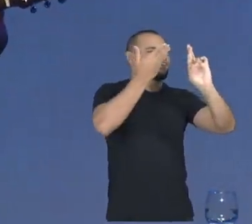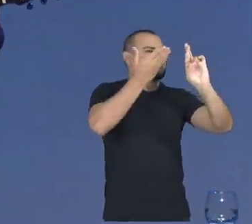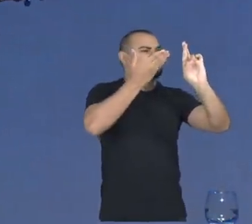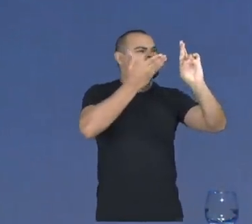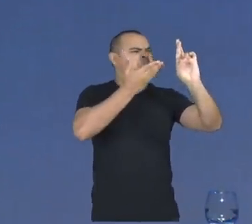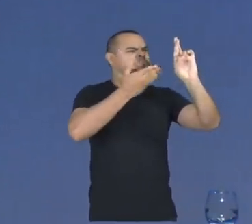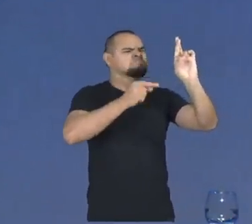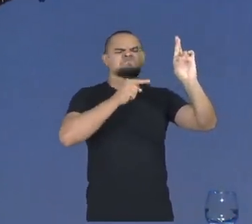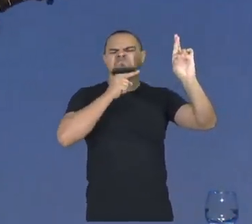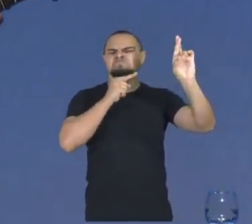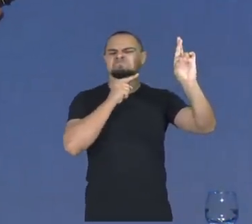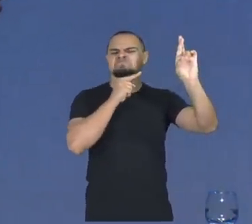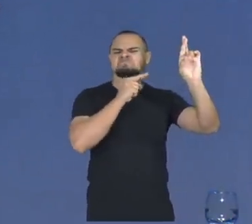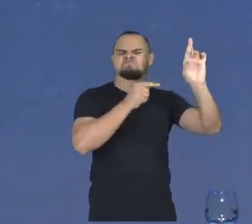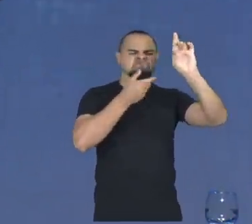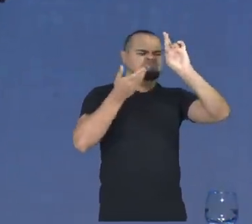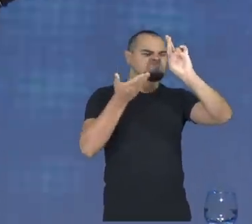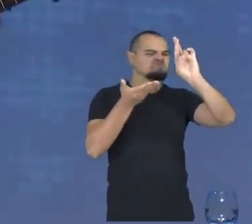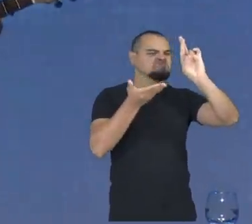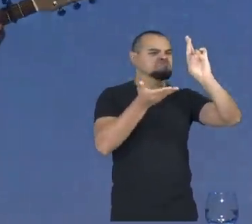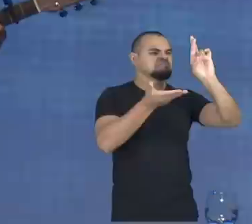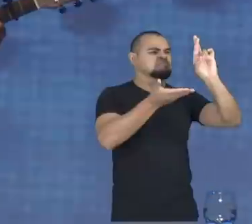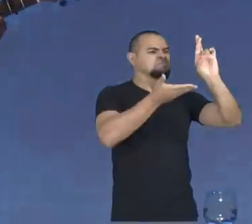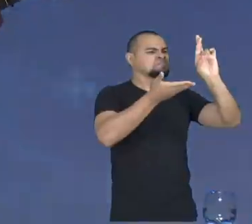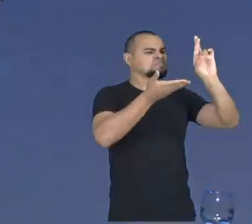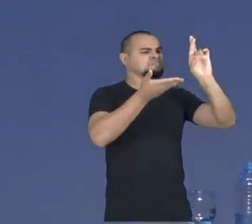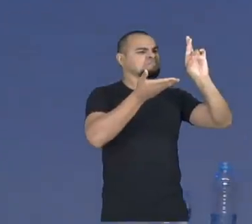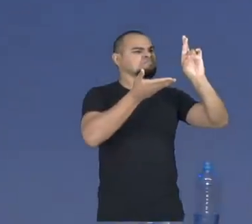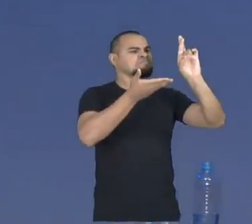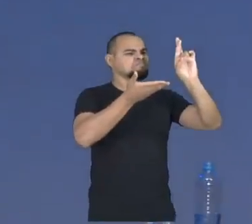Ele é o Senhor.